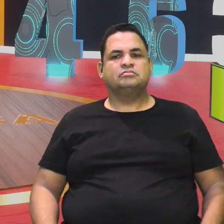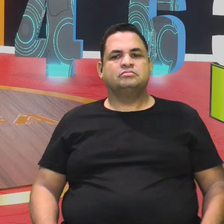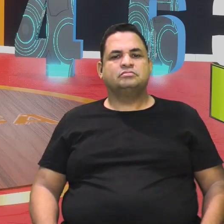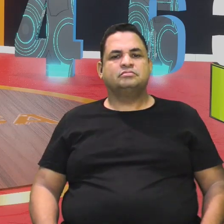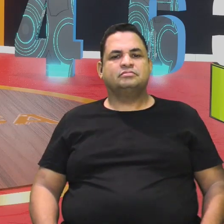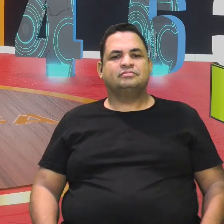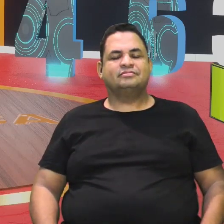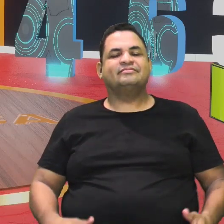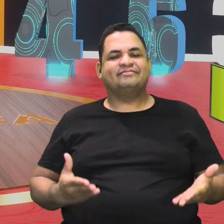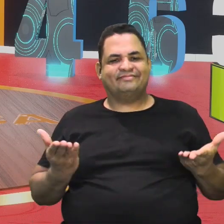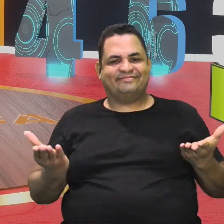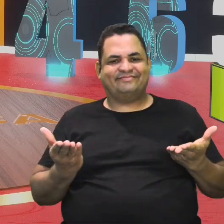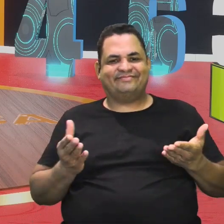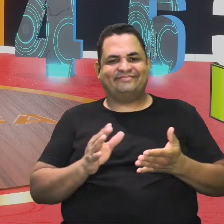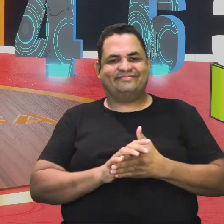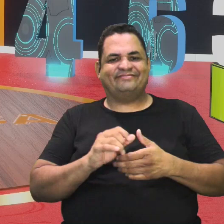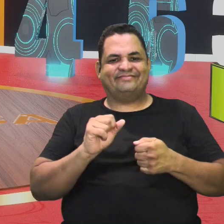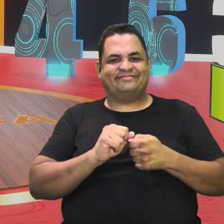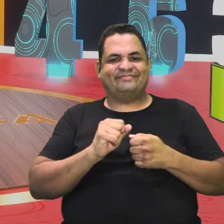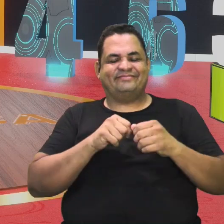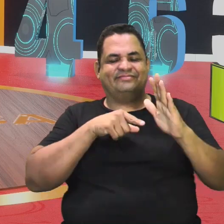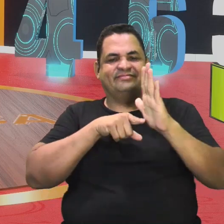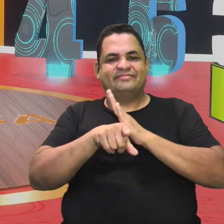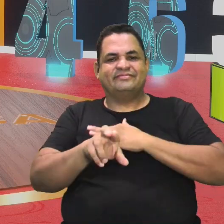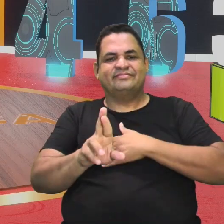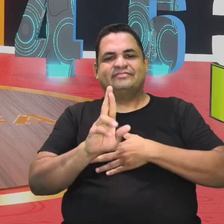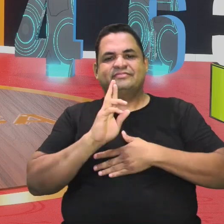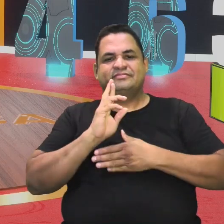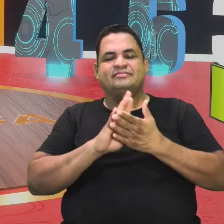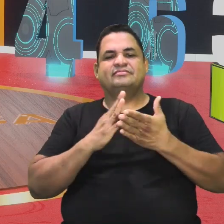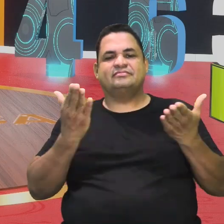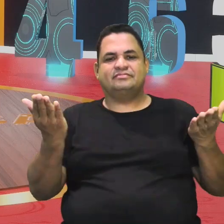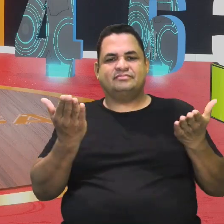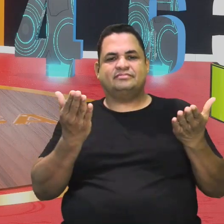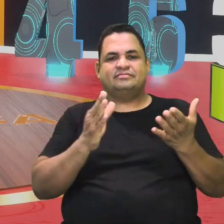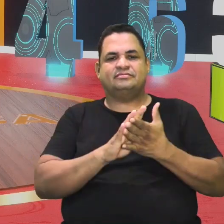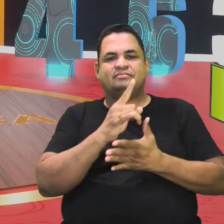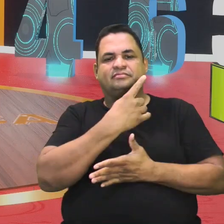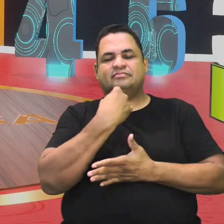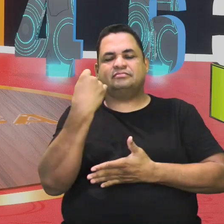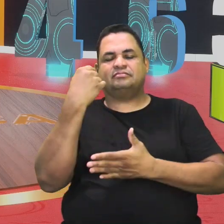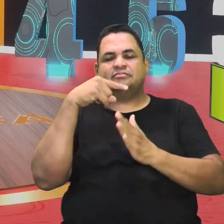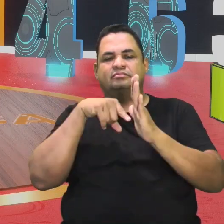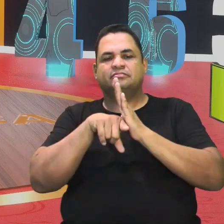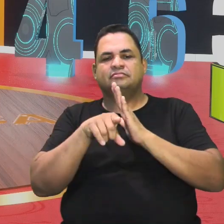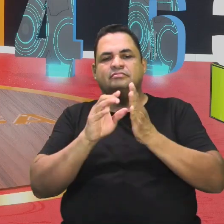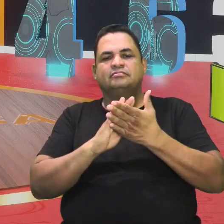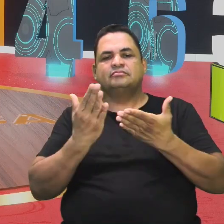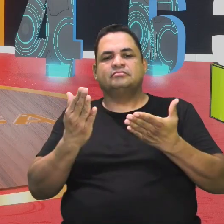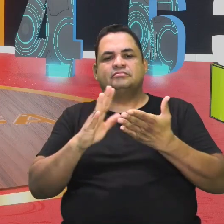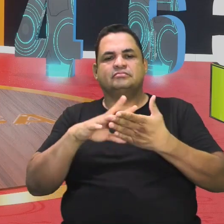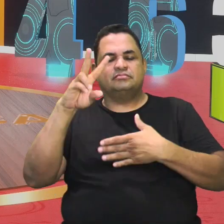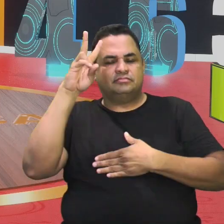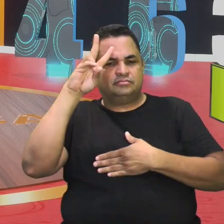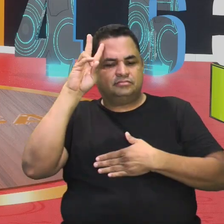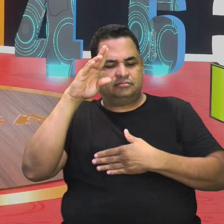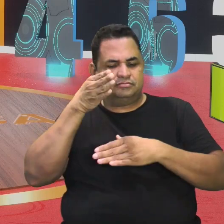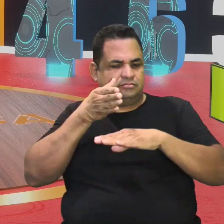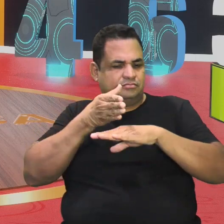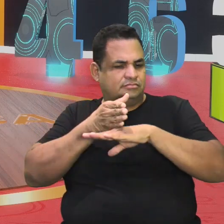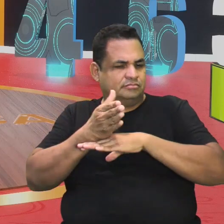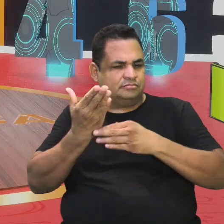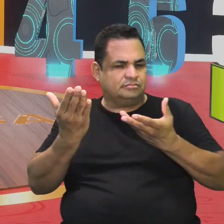tan, tan. É claro que a gente faz aquele quiz para vocês responderem, né, aos nossos questionamentos e vocês irem entrando